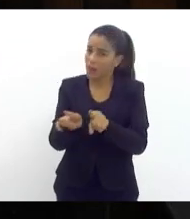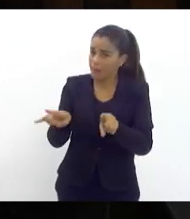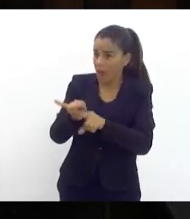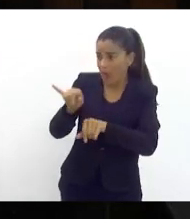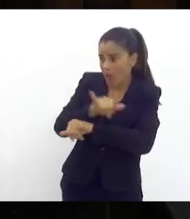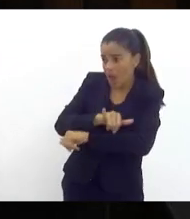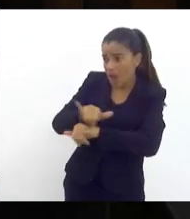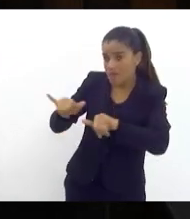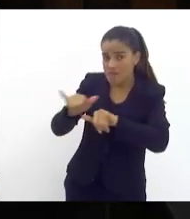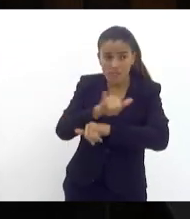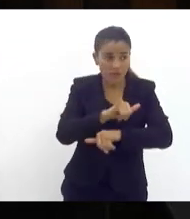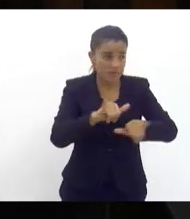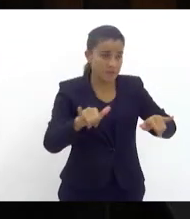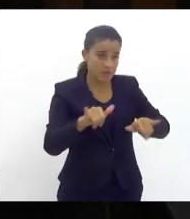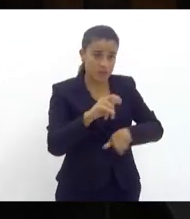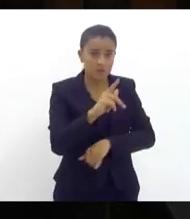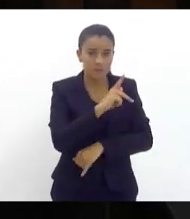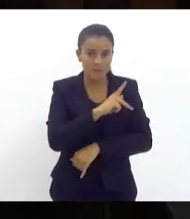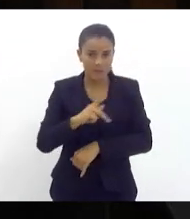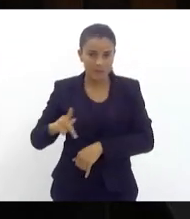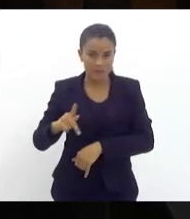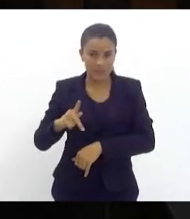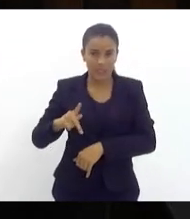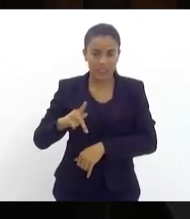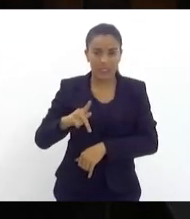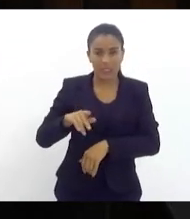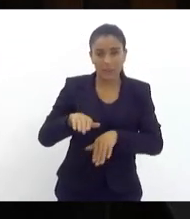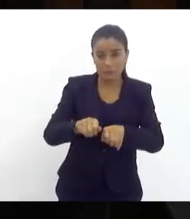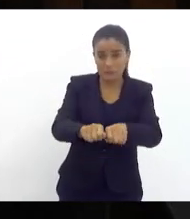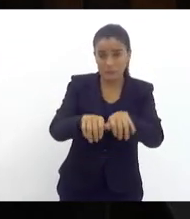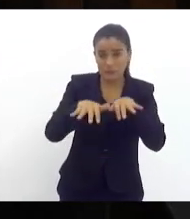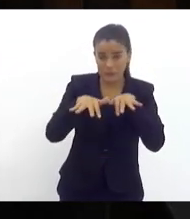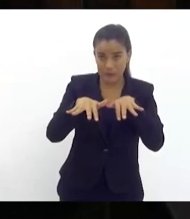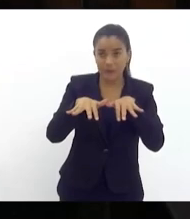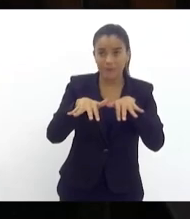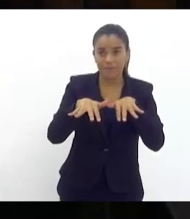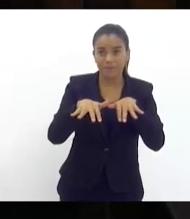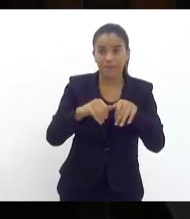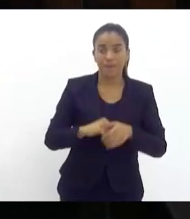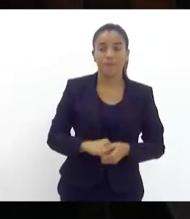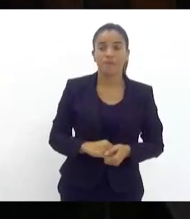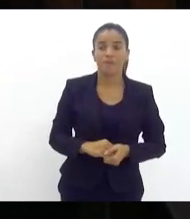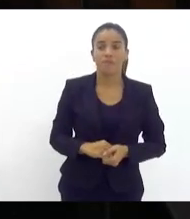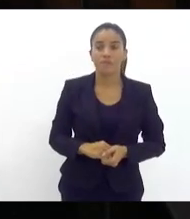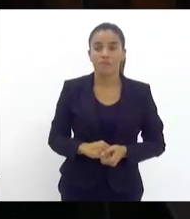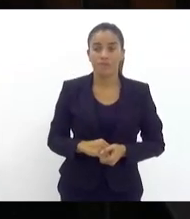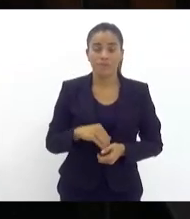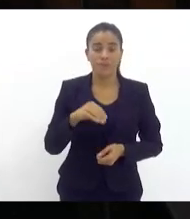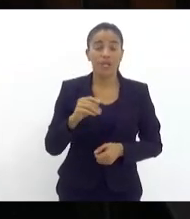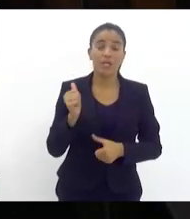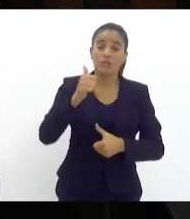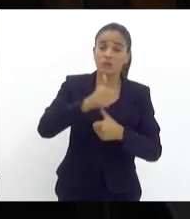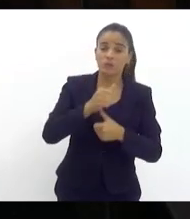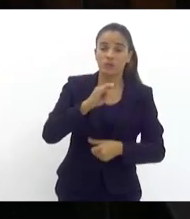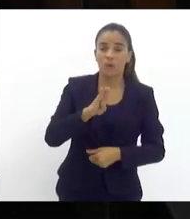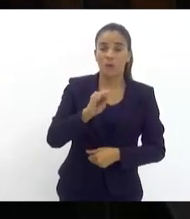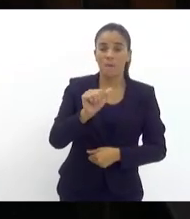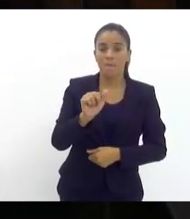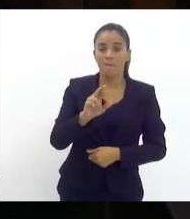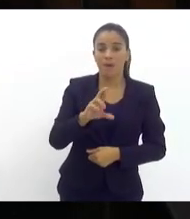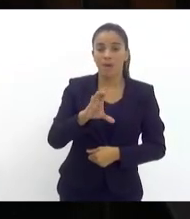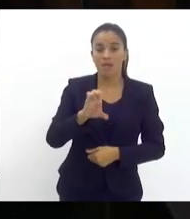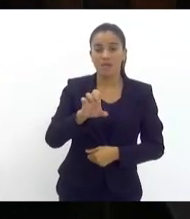aos presidentes de sessão que substitui o nosso Presidente vacilar que